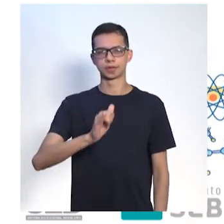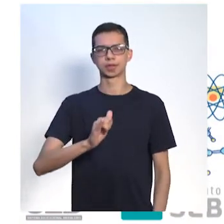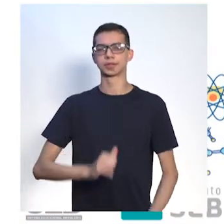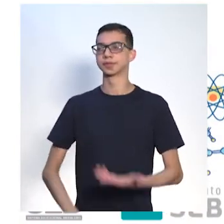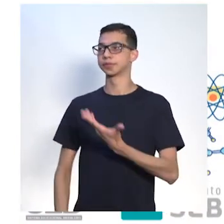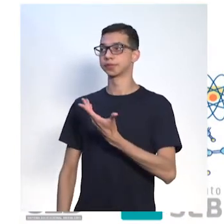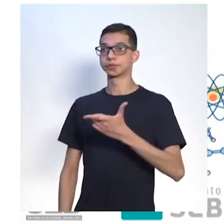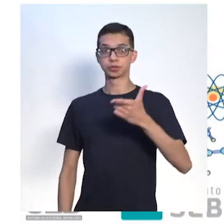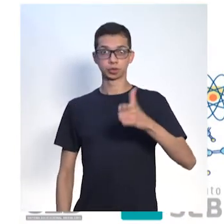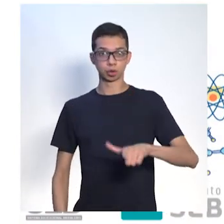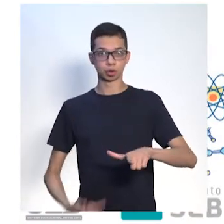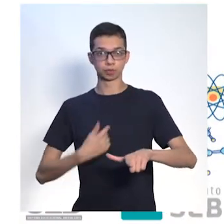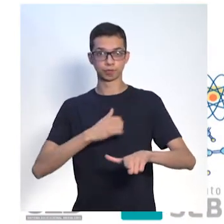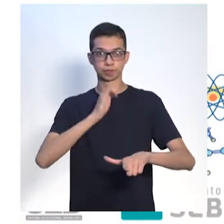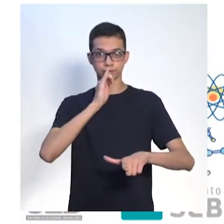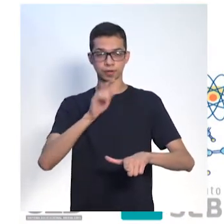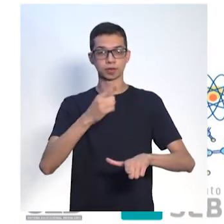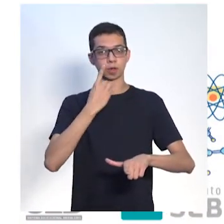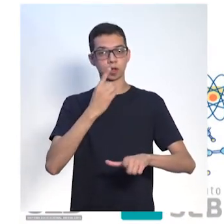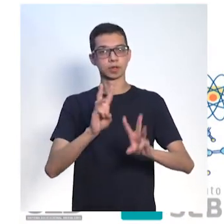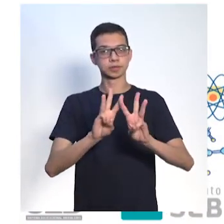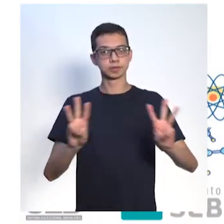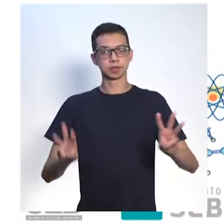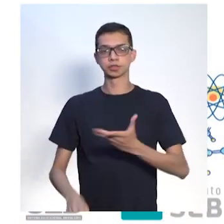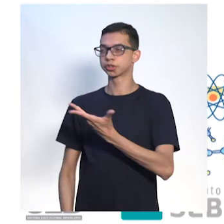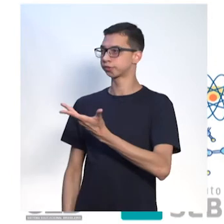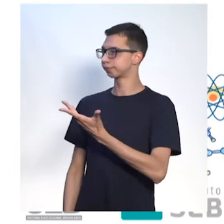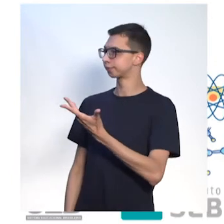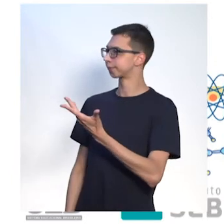no site do SISU,